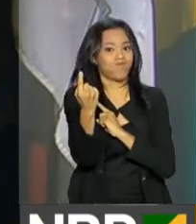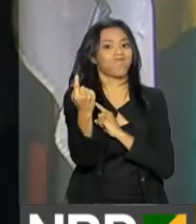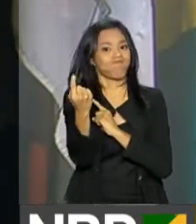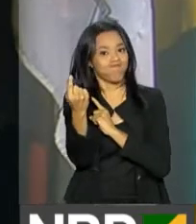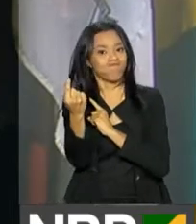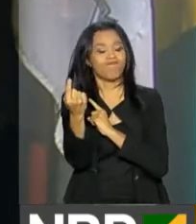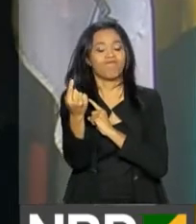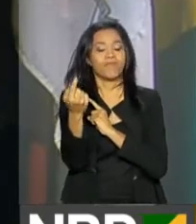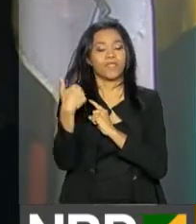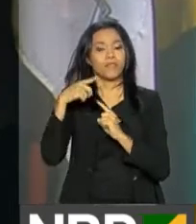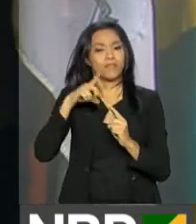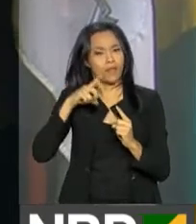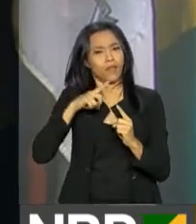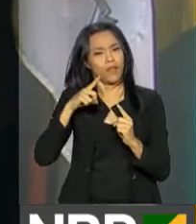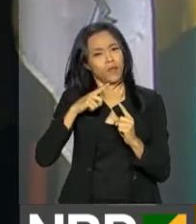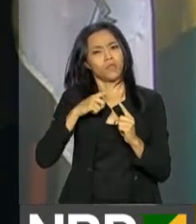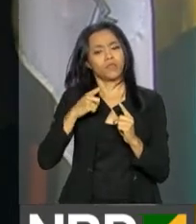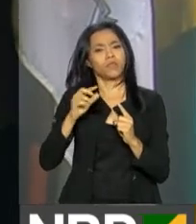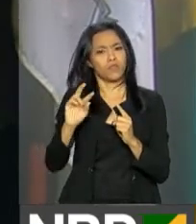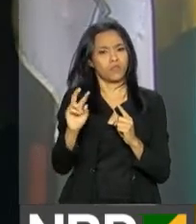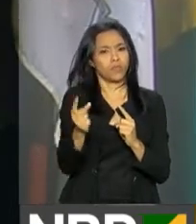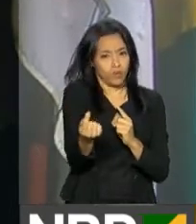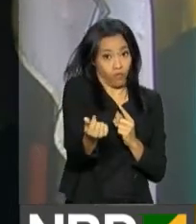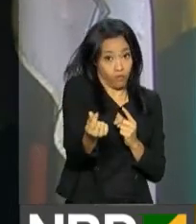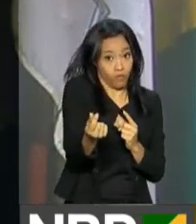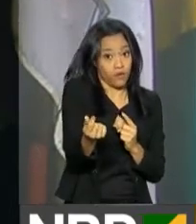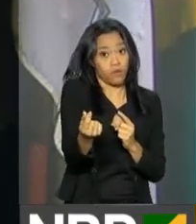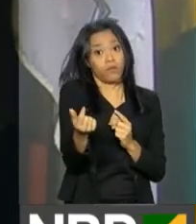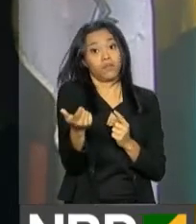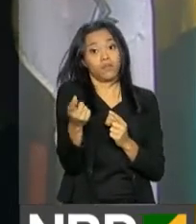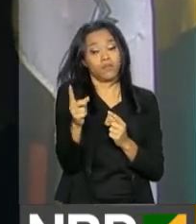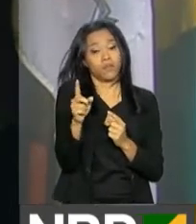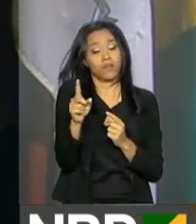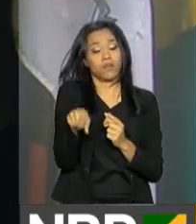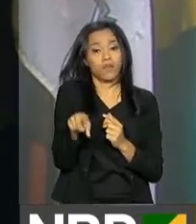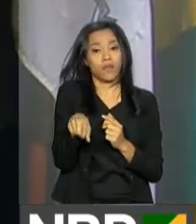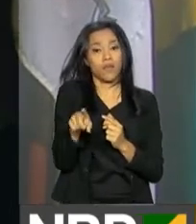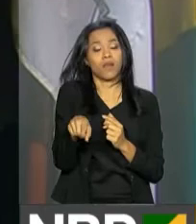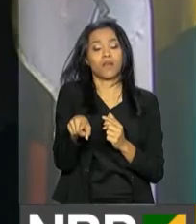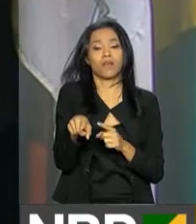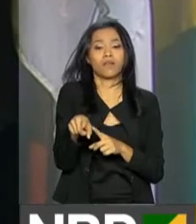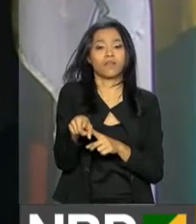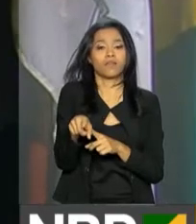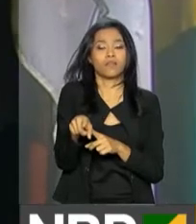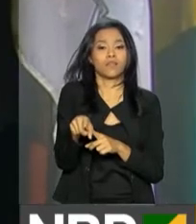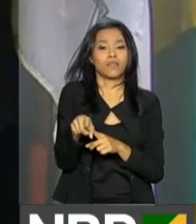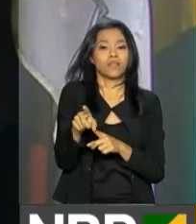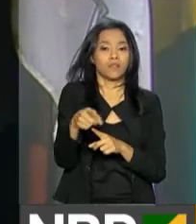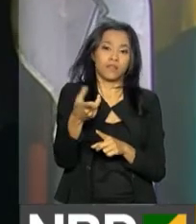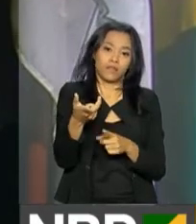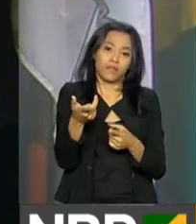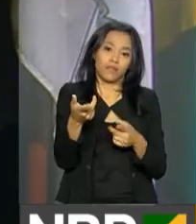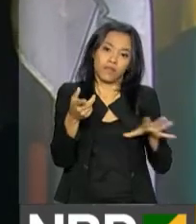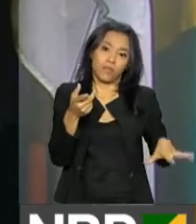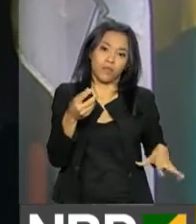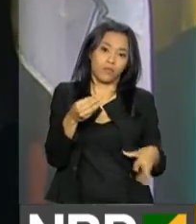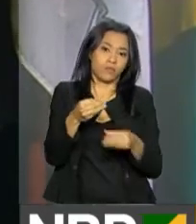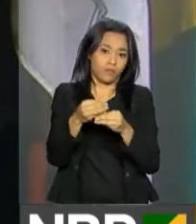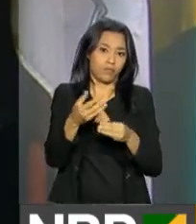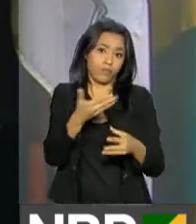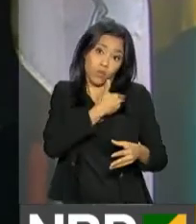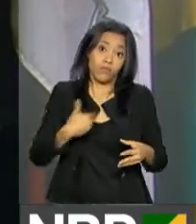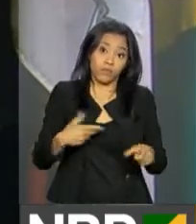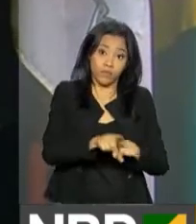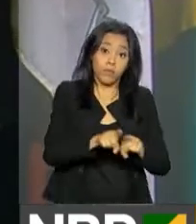nós temos lá os valores remetidos diretamente pelo pelo poder público mas é